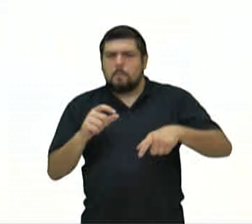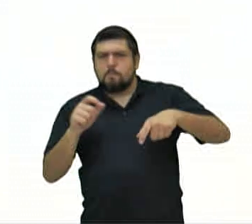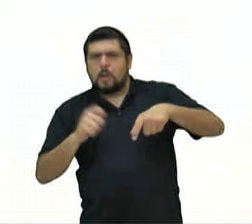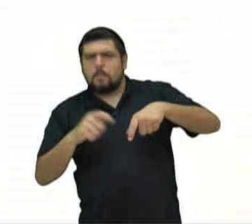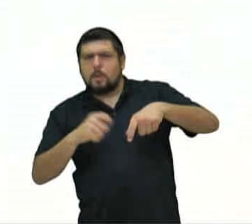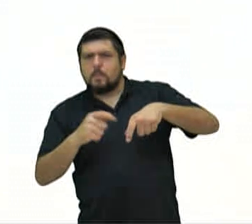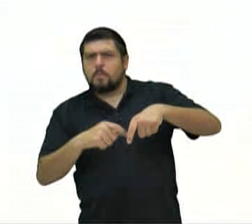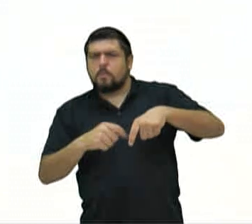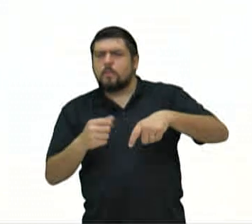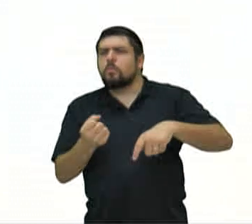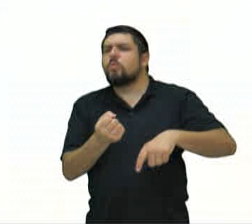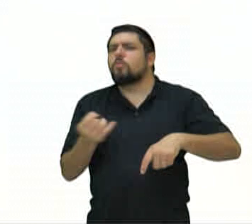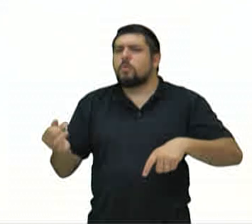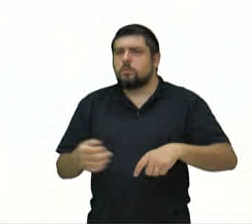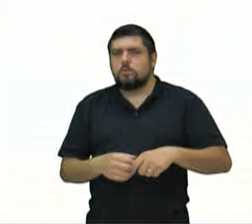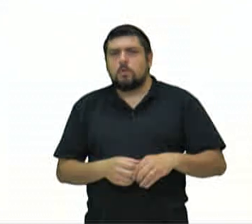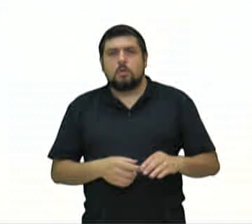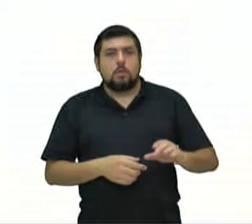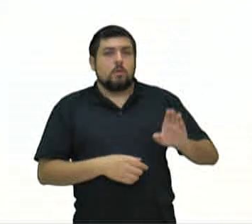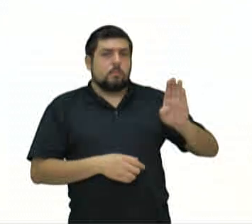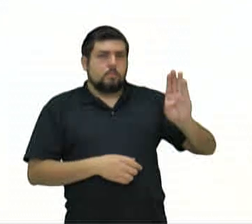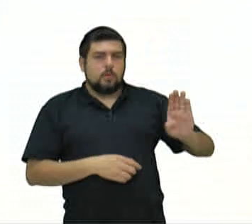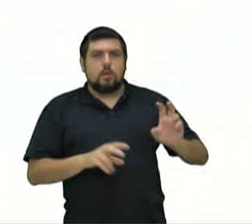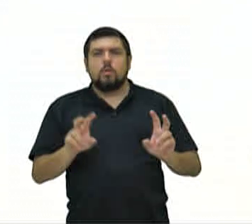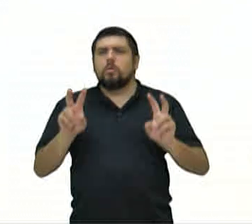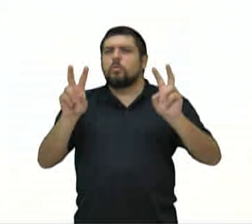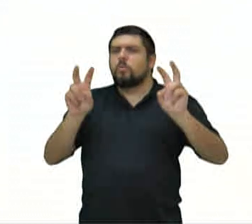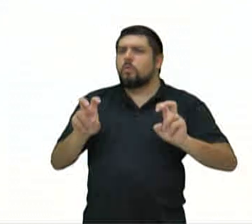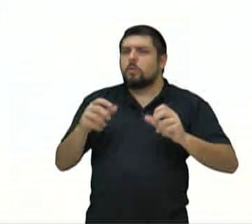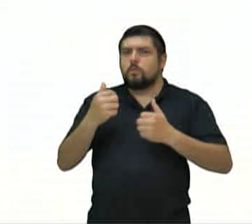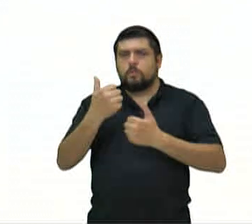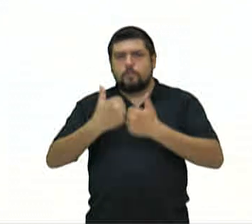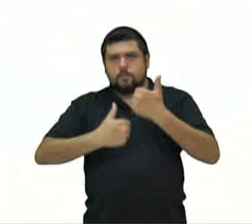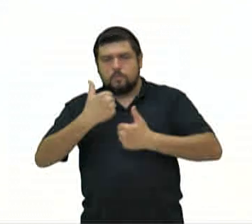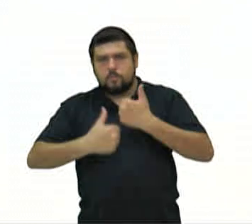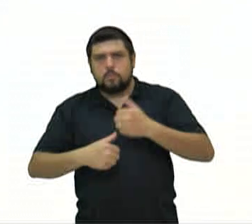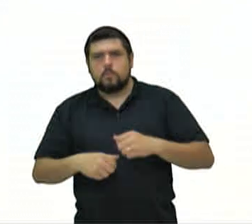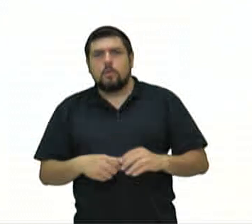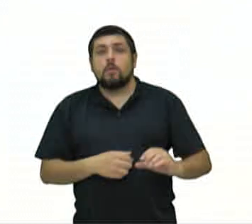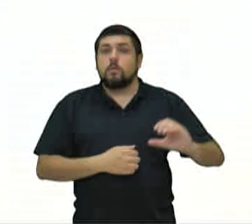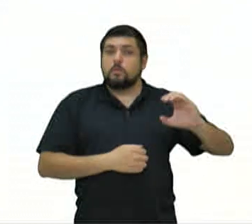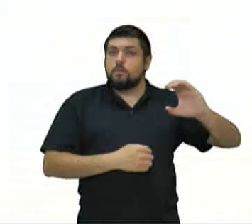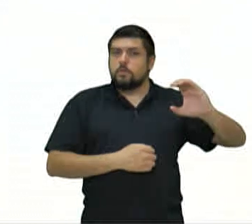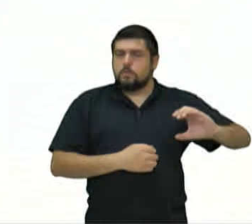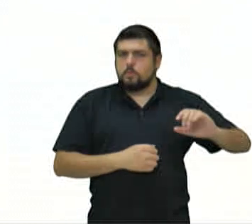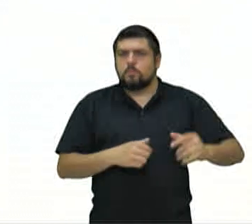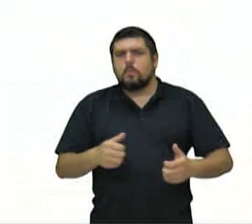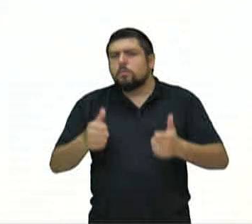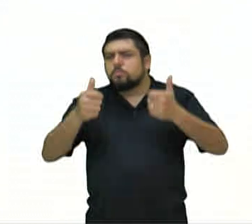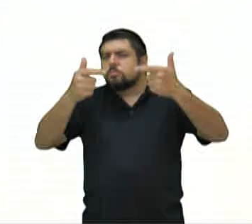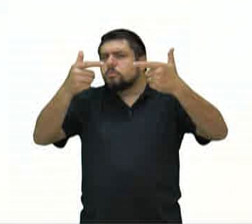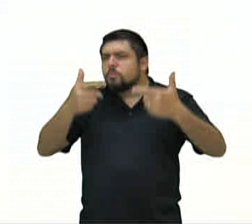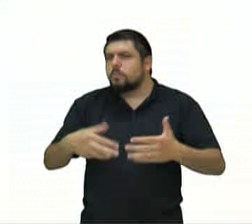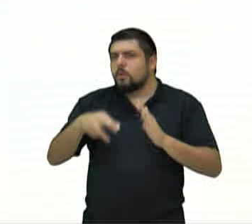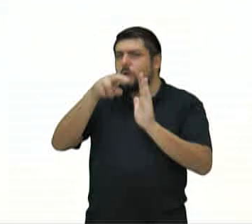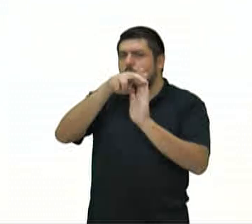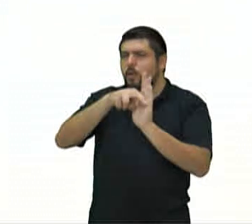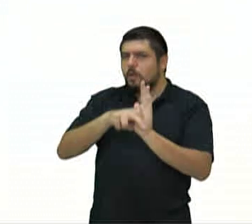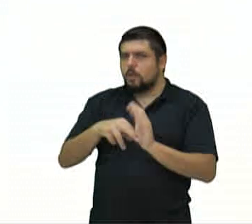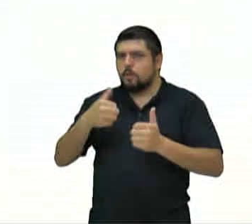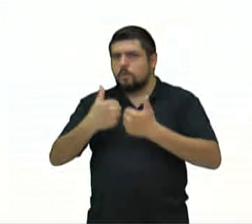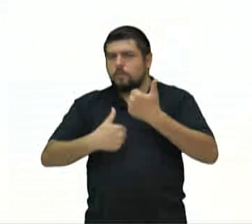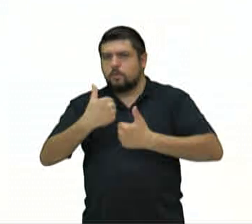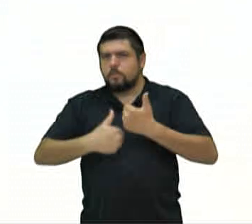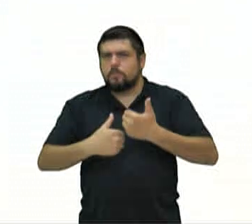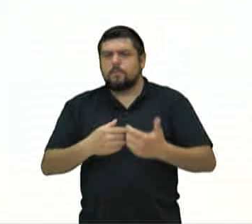Mundo, ou abordam o tema futebol, na letra B, ou letra C, explicam as regras de um jogo de futebol.